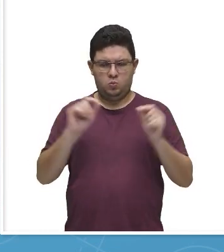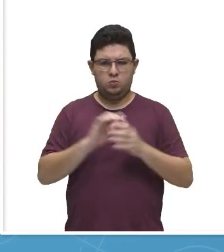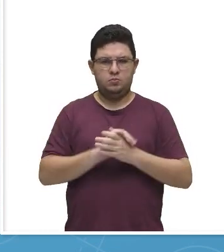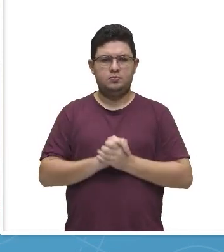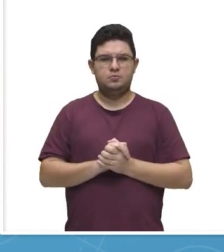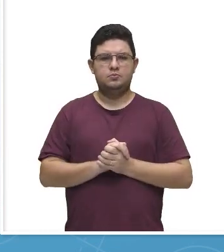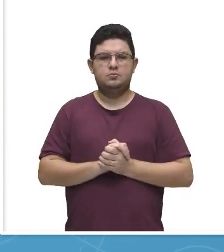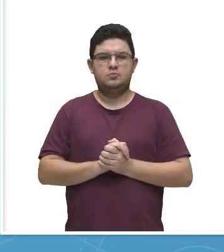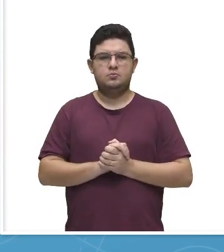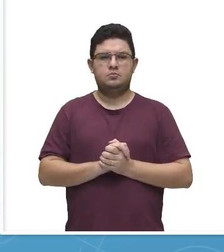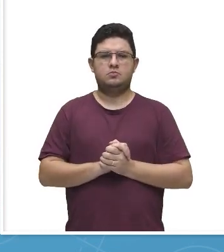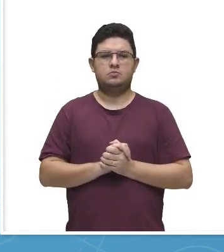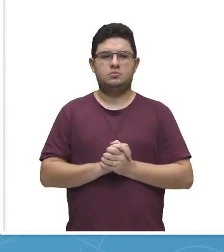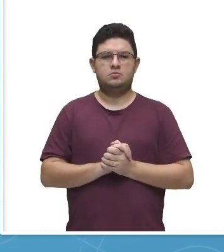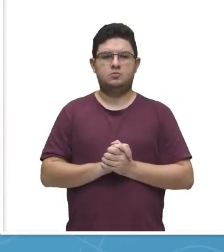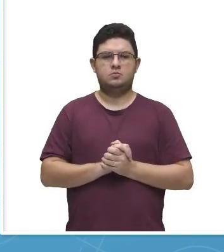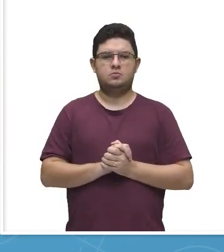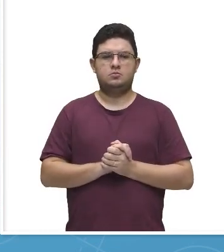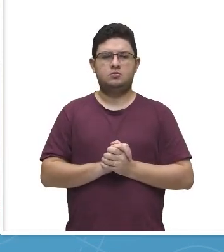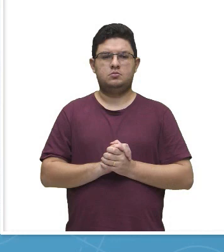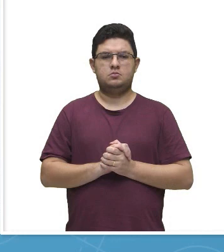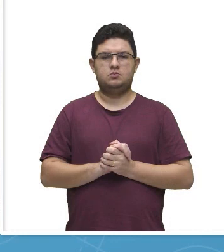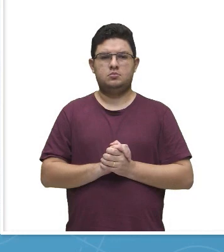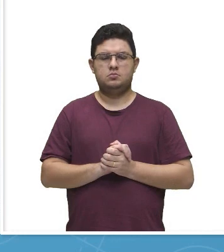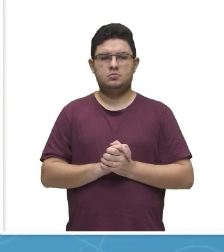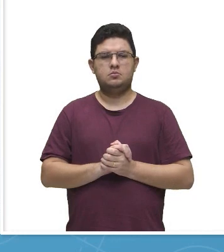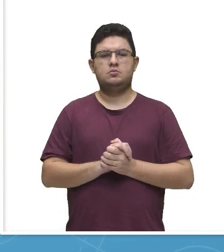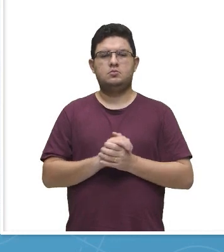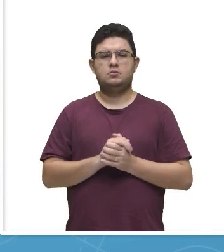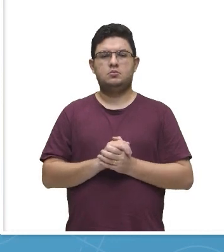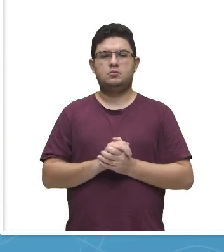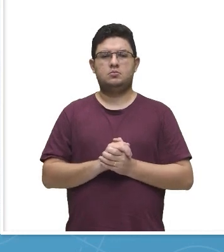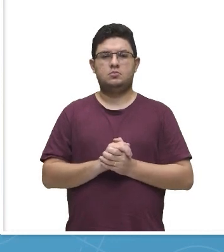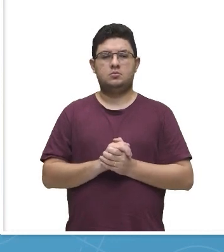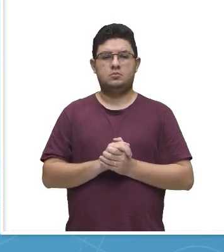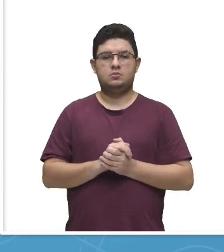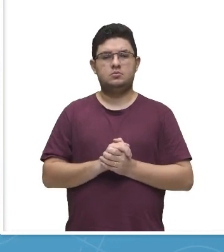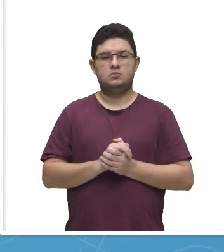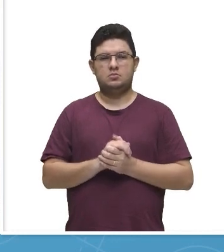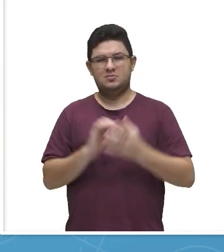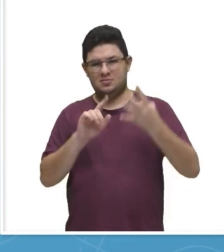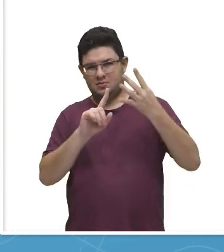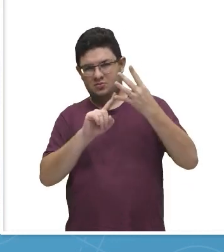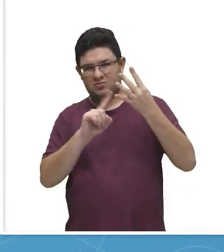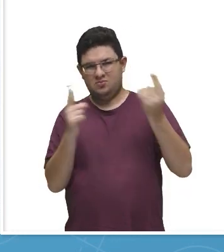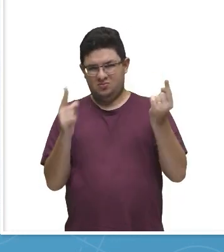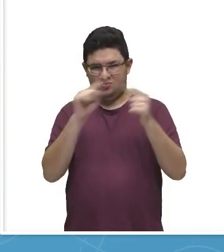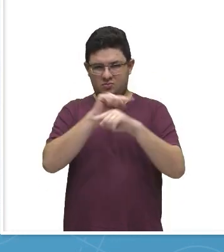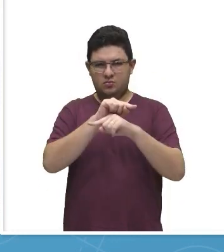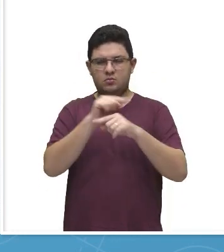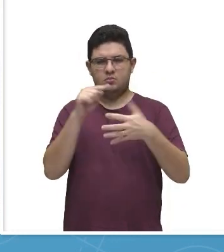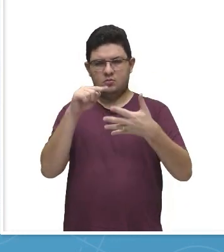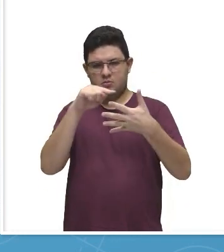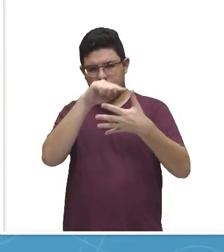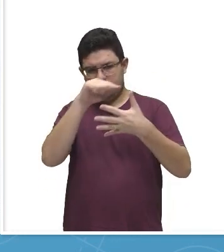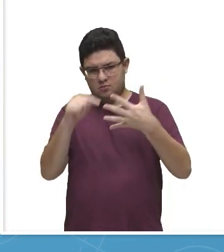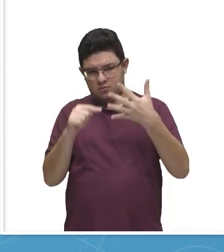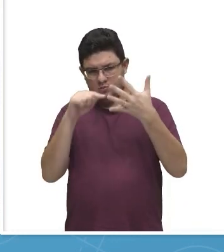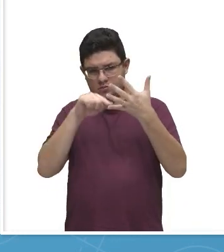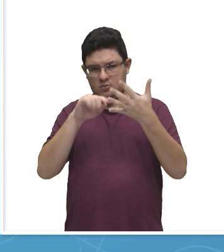Seria o inverso disso daqui, né? Nós tínhamos aqui o contrário. Se eu